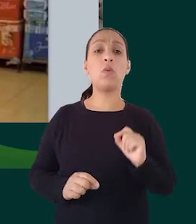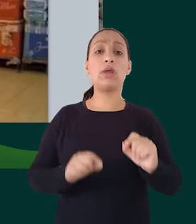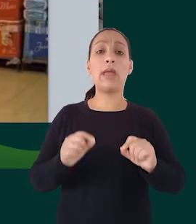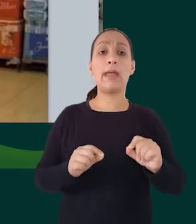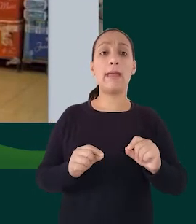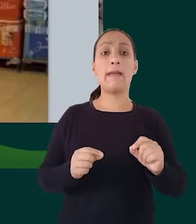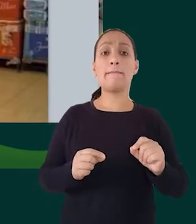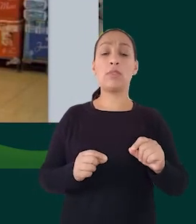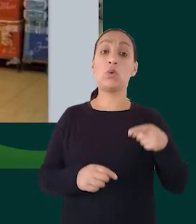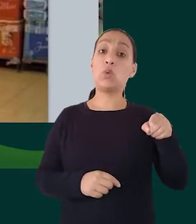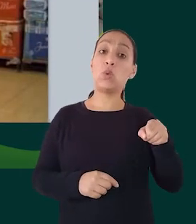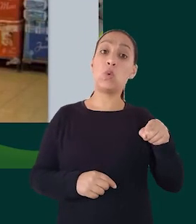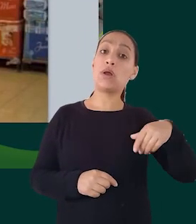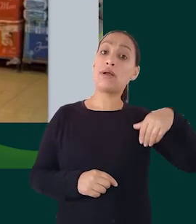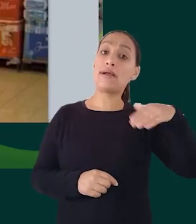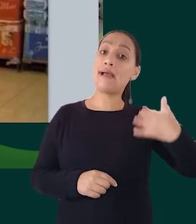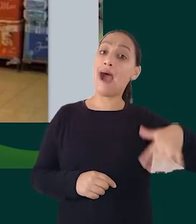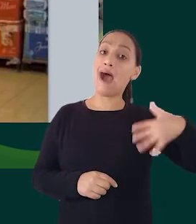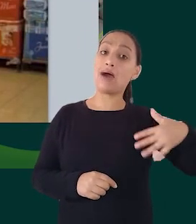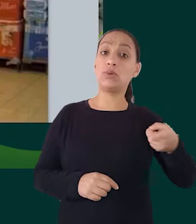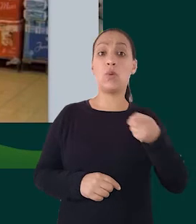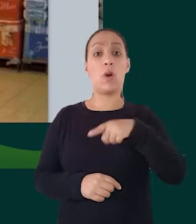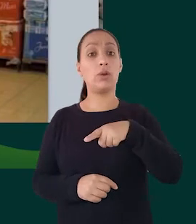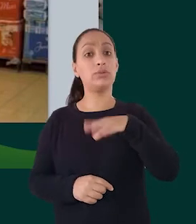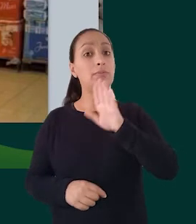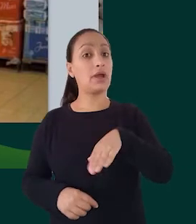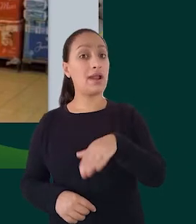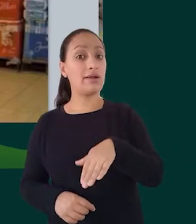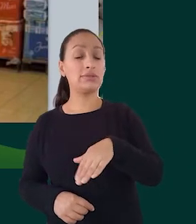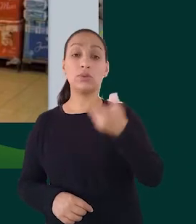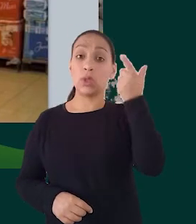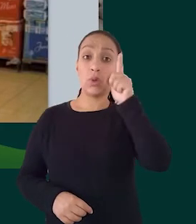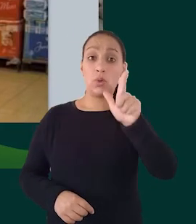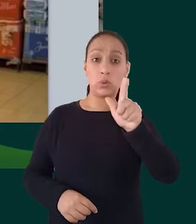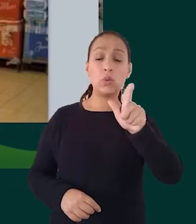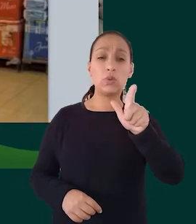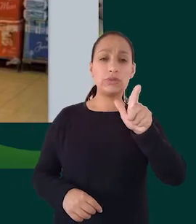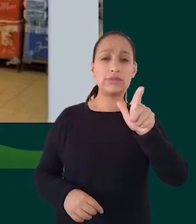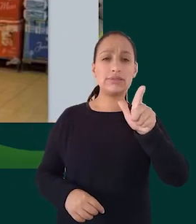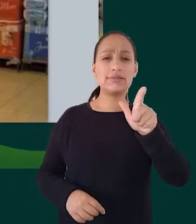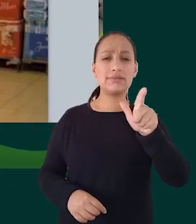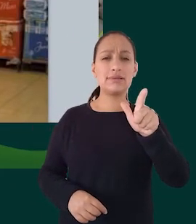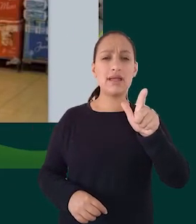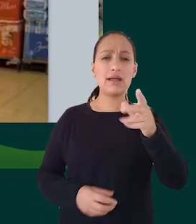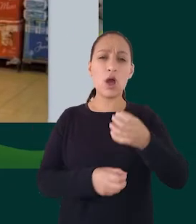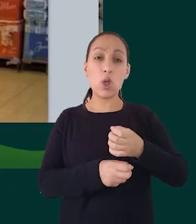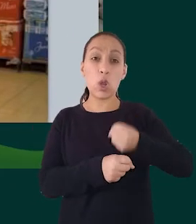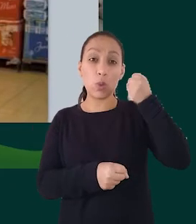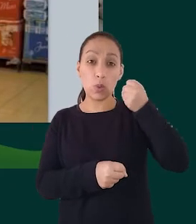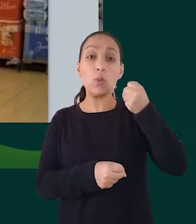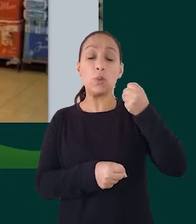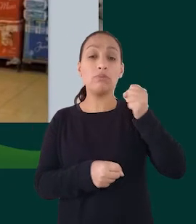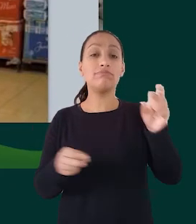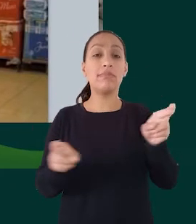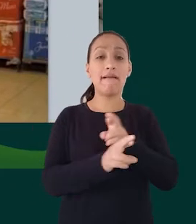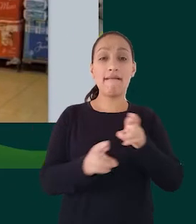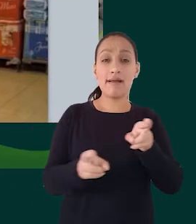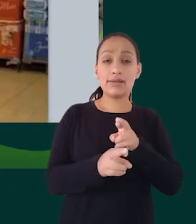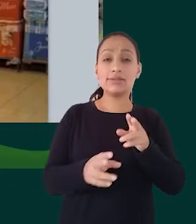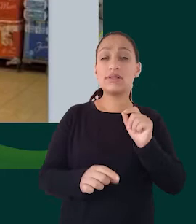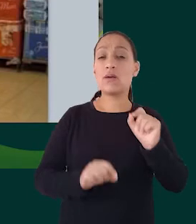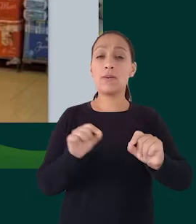que eu consiga ganhar algum lucro em relação a esses produtos. Então, eu